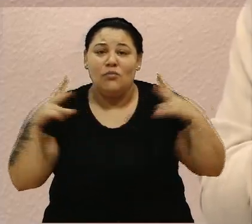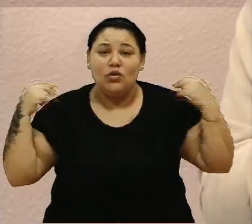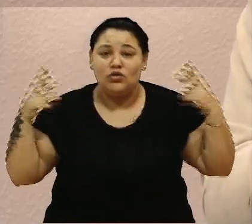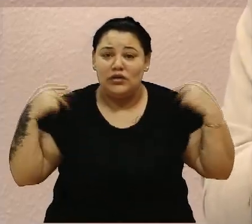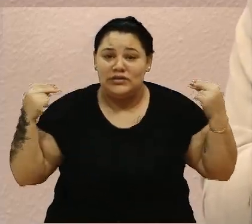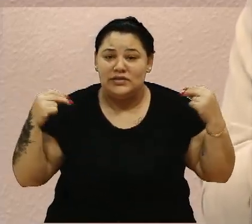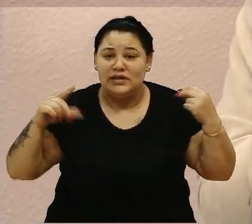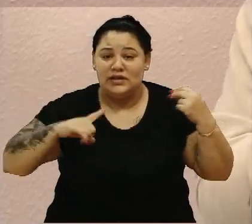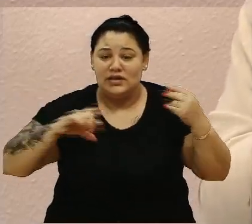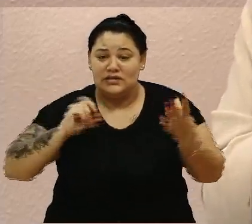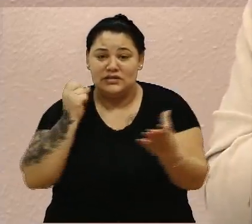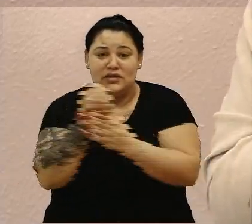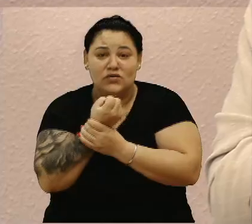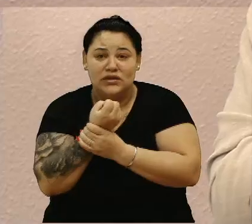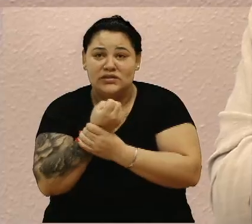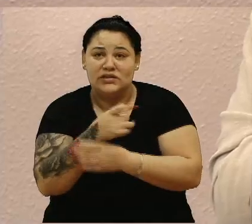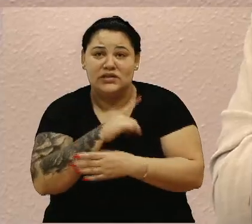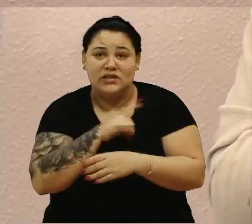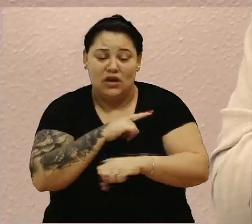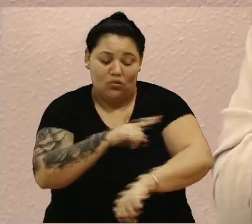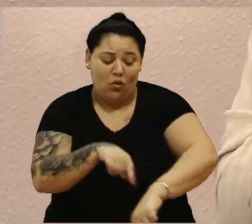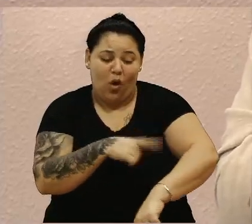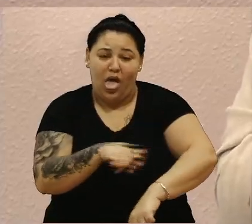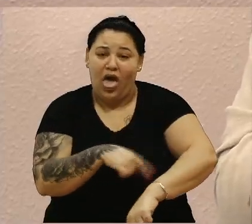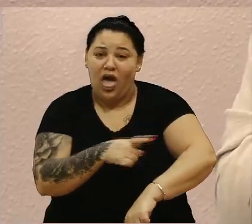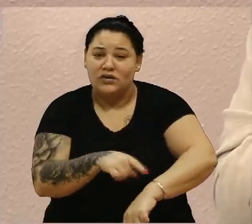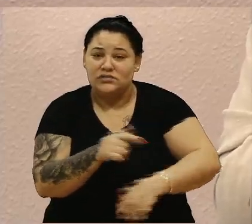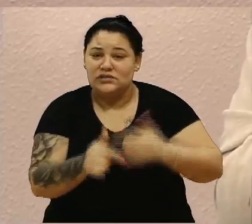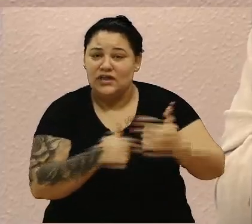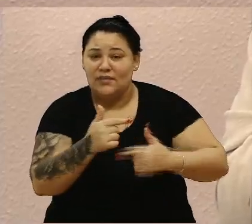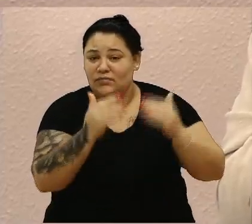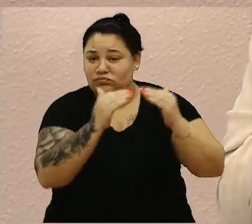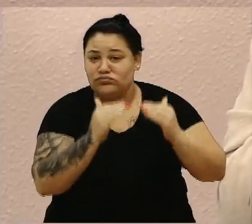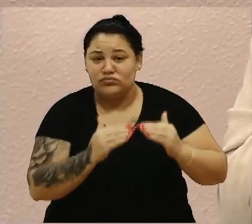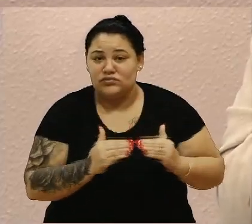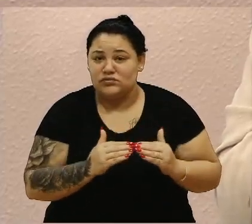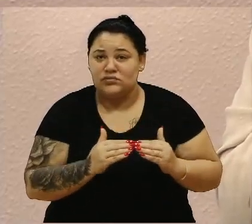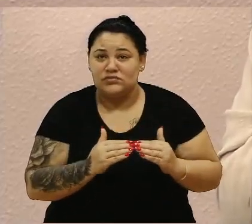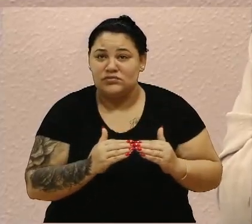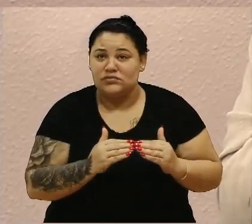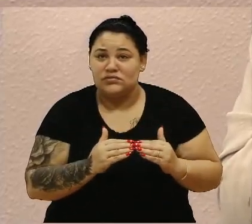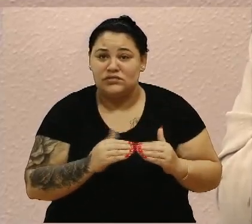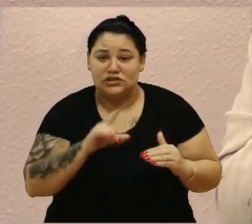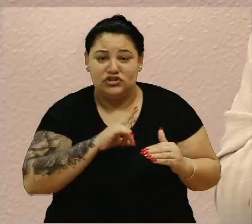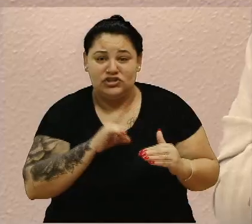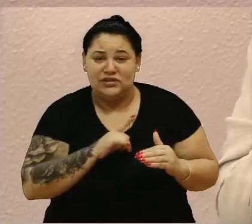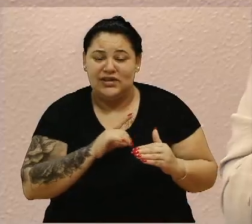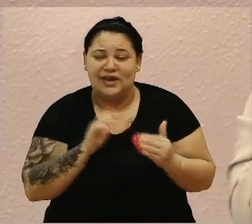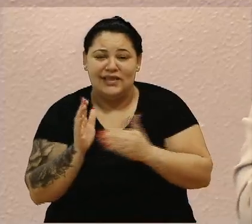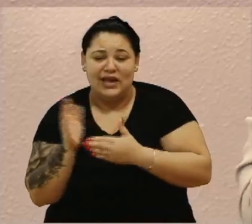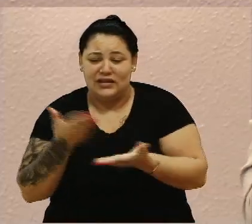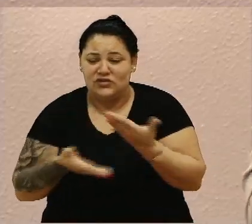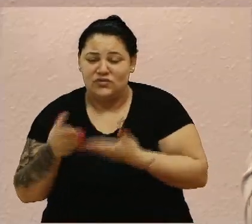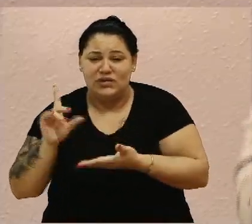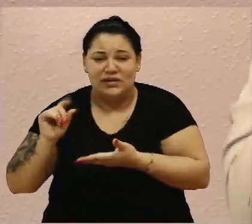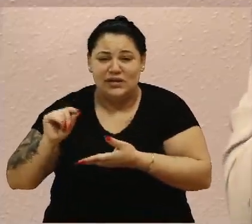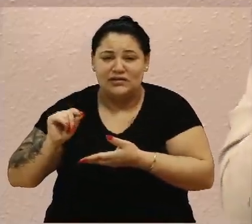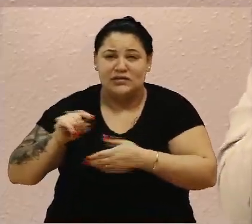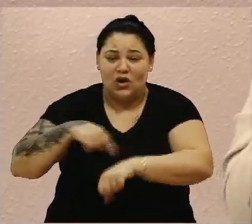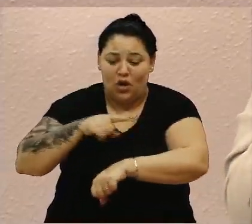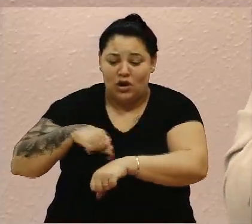segurança que tem uma jornada de trabalho compatível com essa questão da abordagem, que tinha uma jornada até as 10 horas da noite por conta da